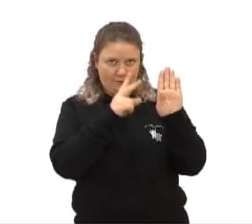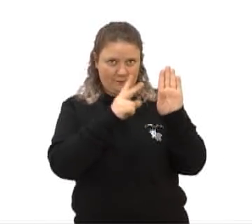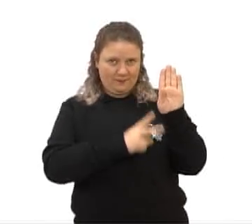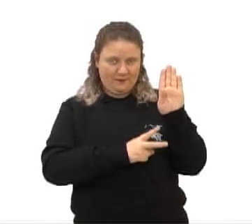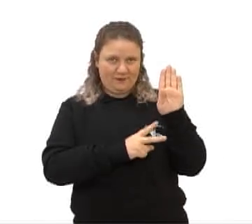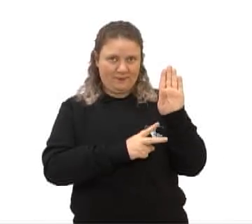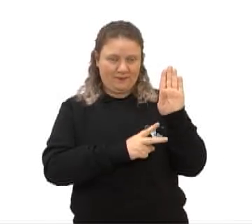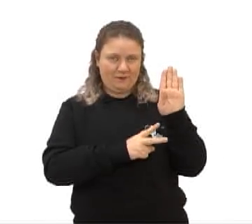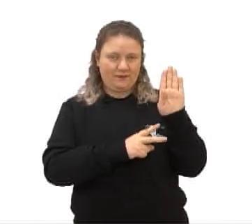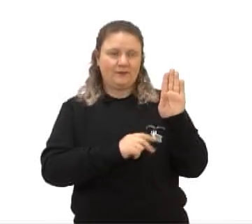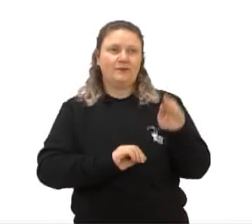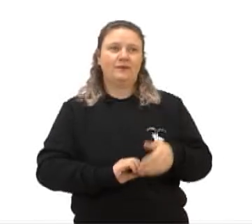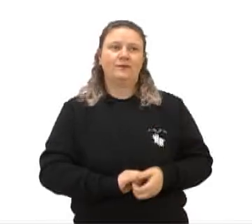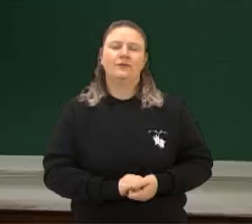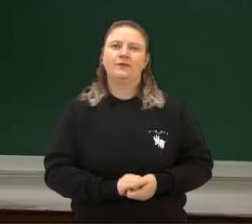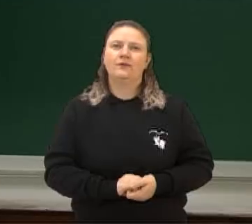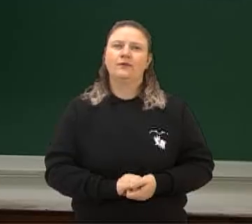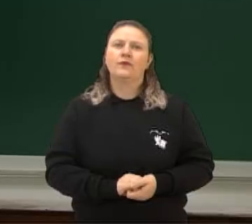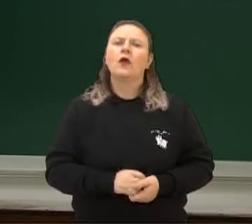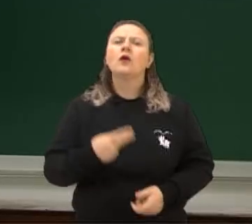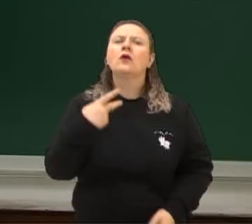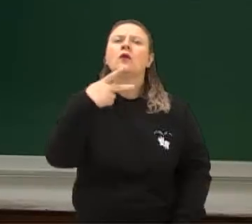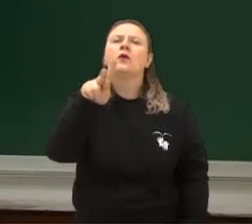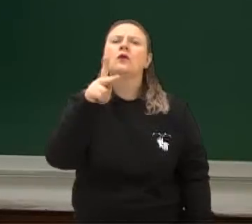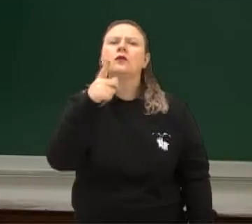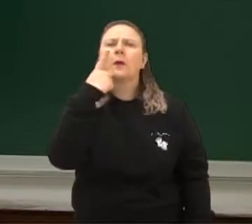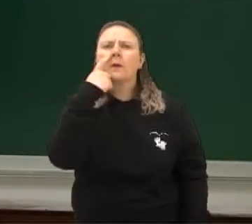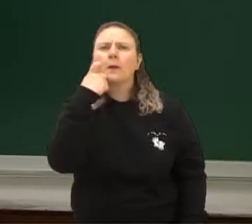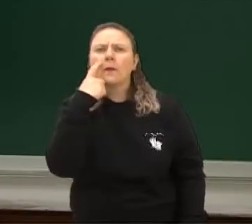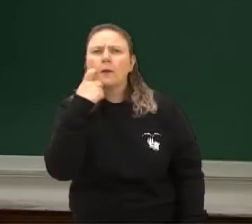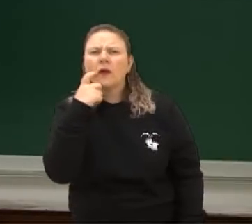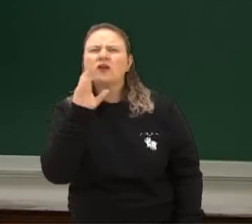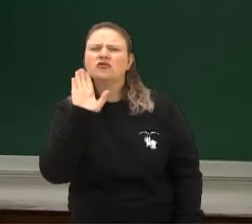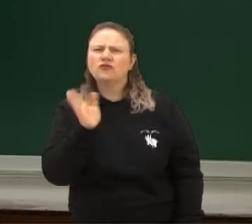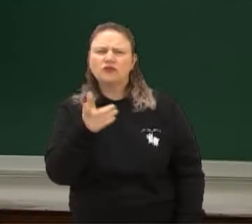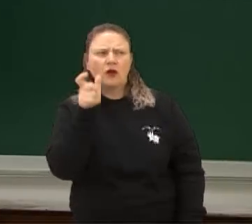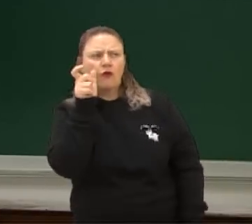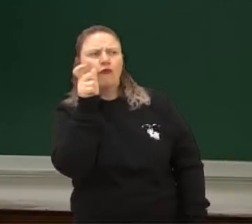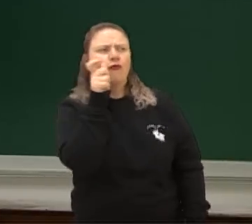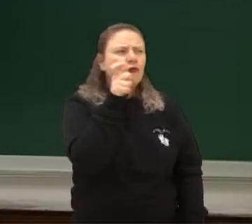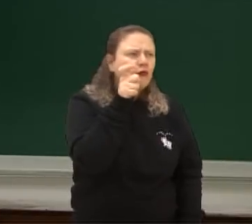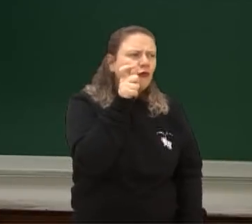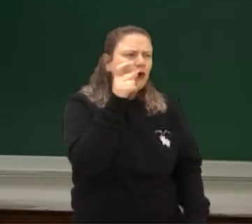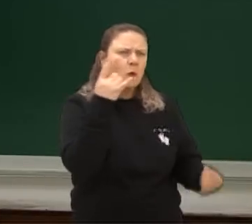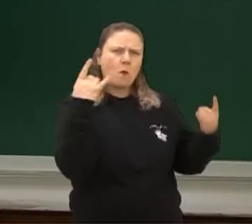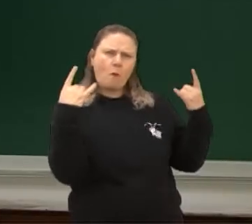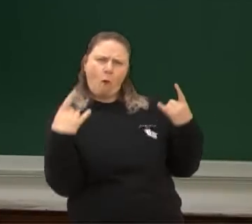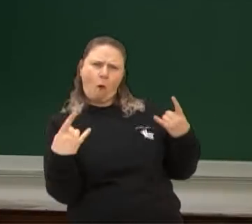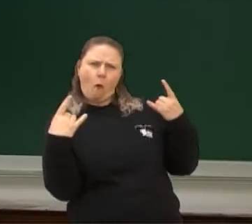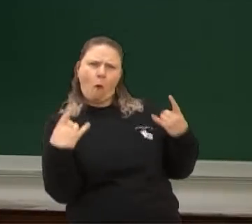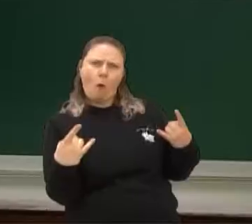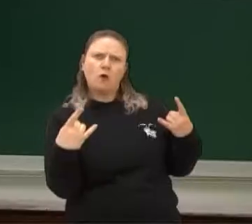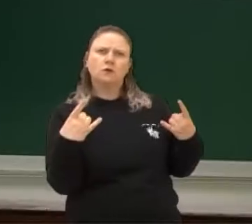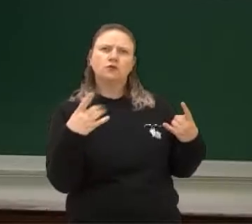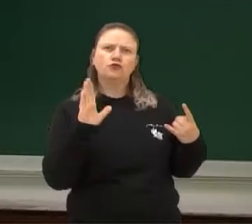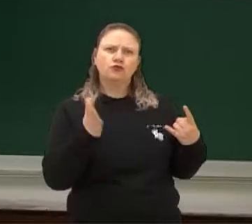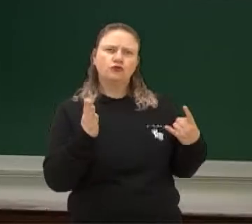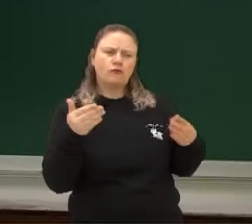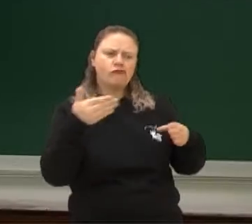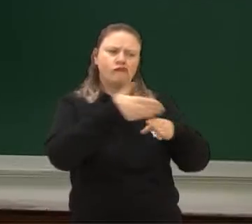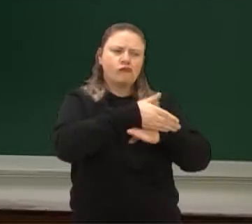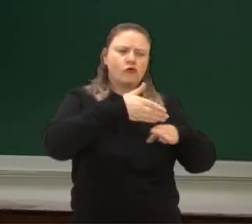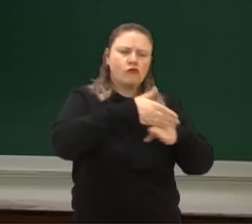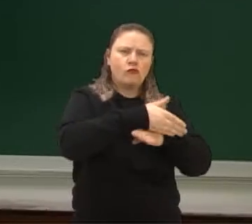a rock concert? O seu pai já assistiu um concerto de rock? já esteve, né? Já assistiu não, desculpa,